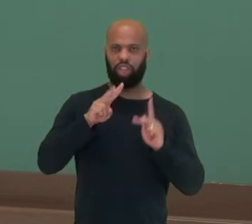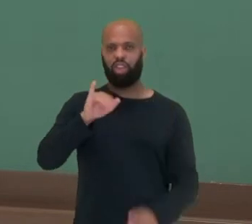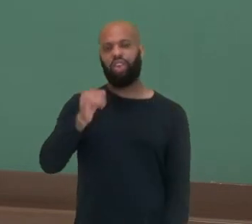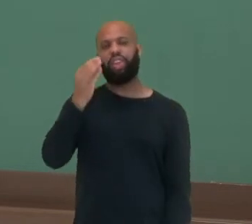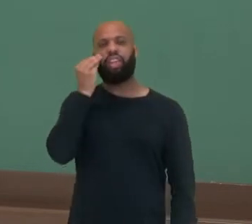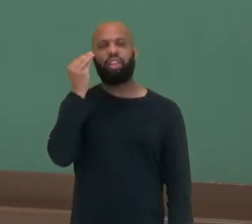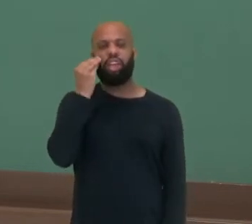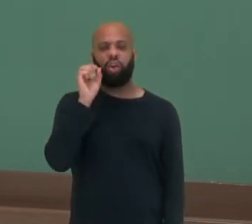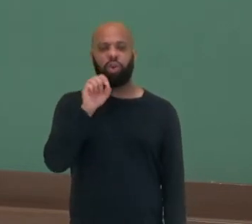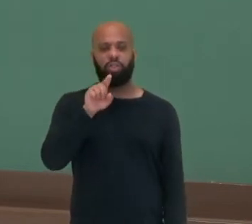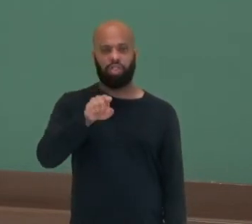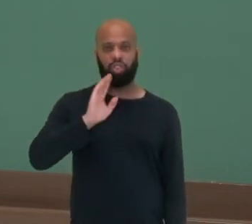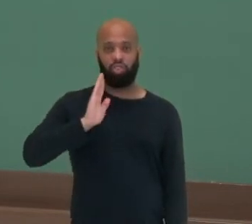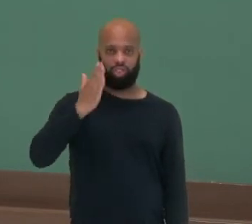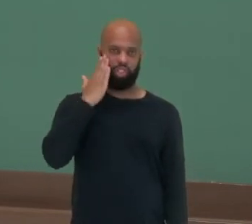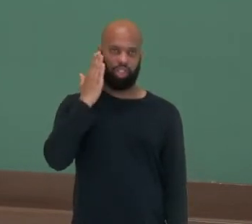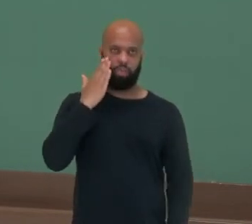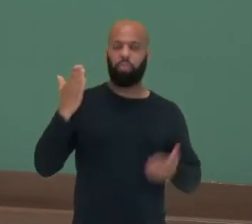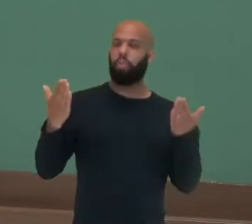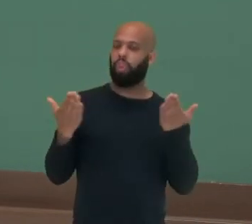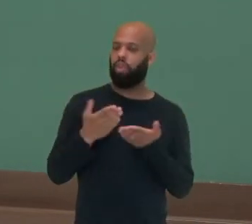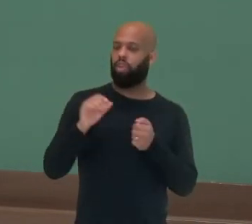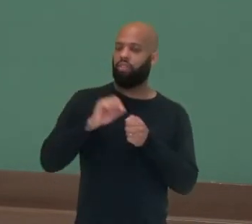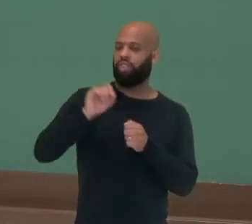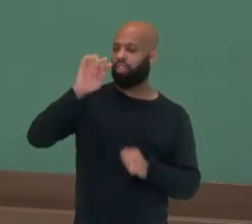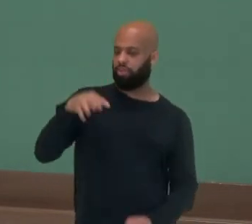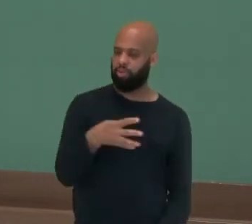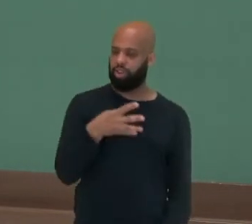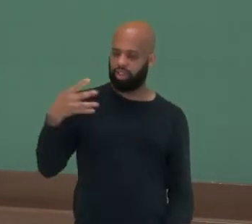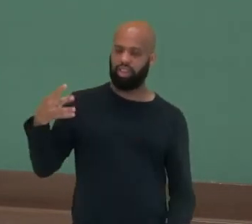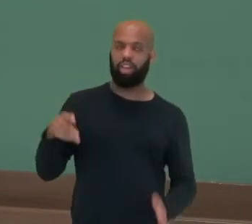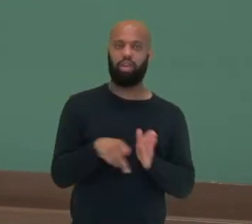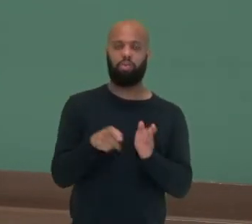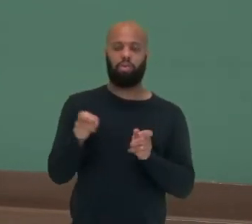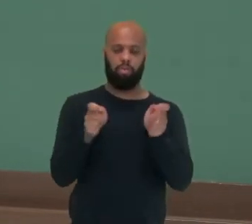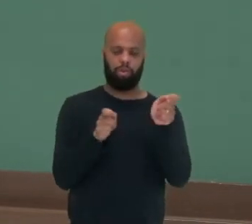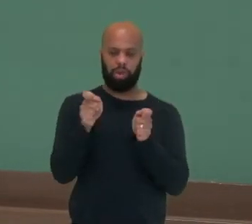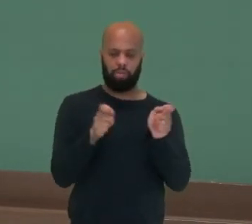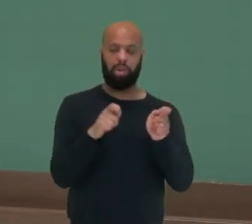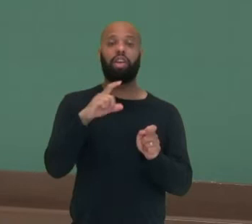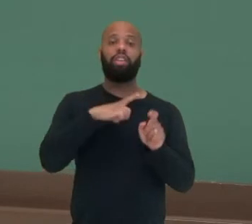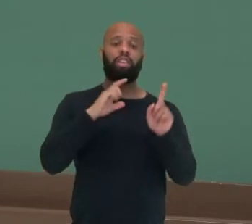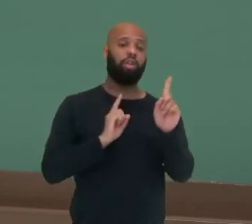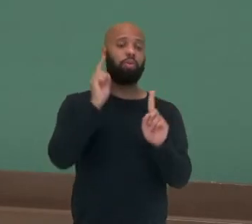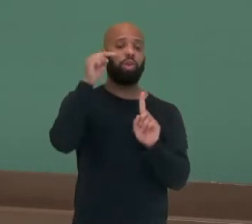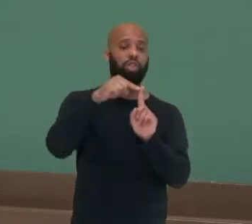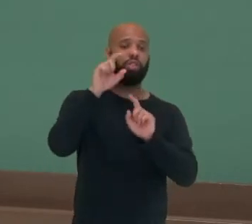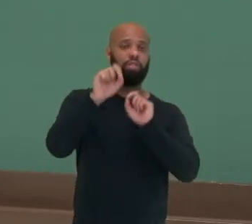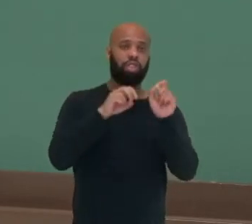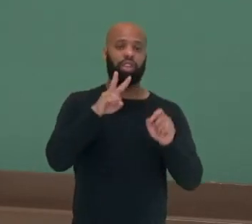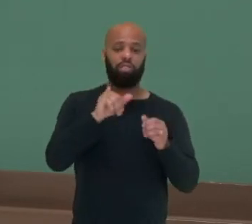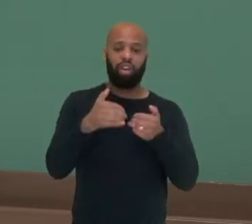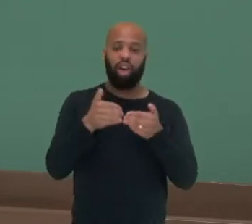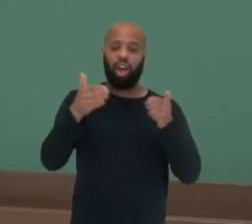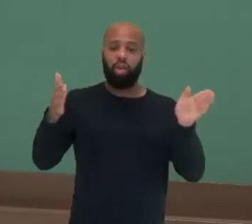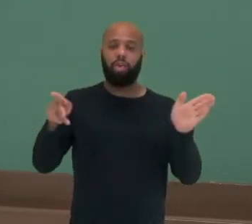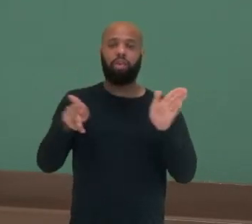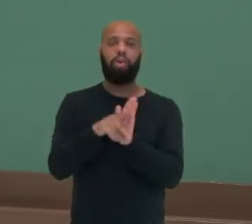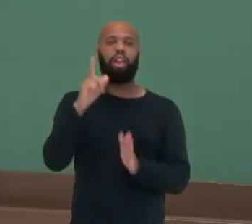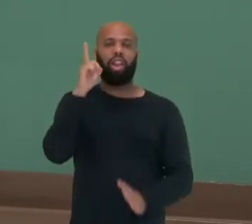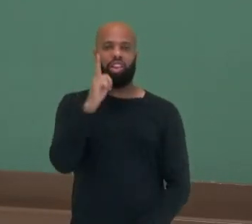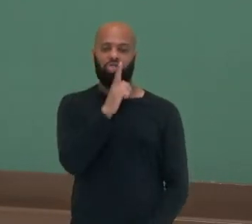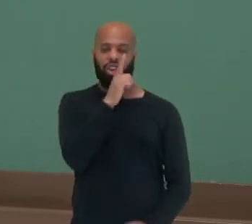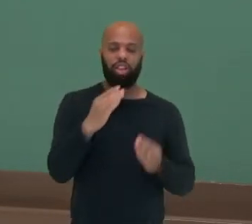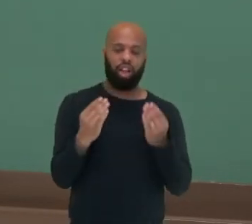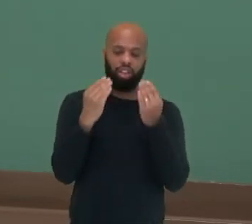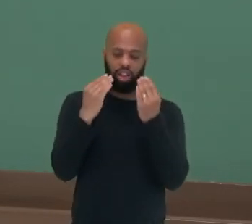o conhecimento de vocês. Vocês vão elaborar uma planilha orçamentária, tendo como foco a abertura de uma hamburgueria que vende